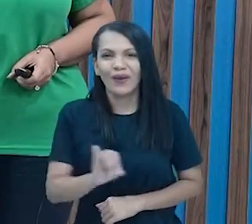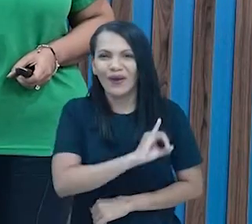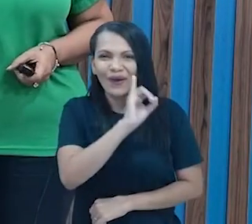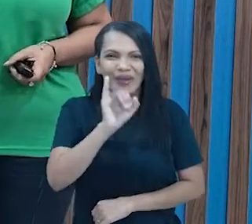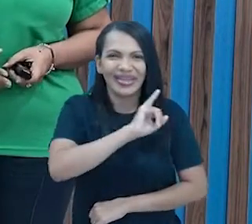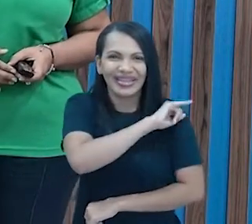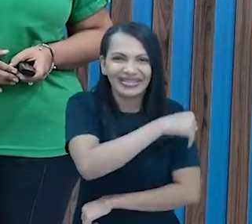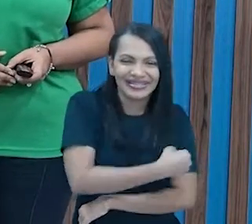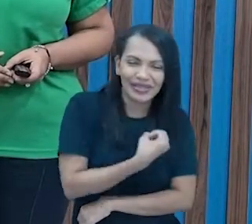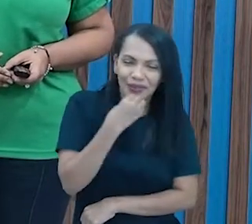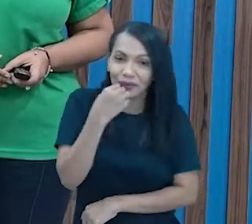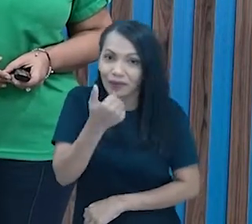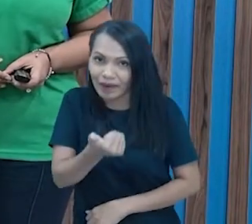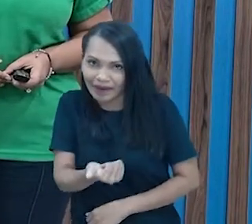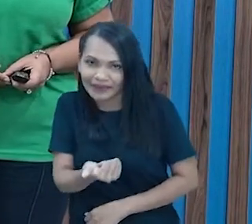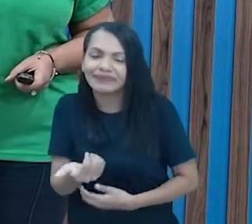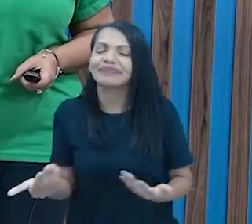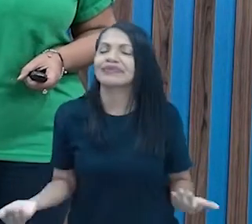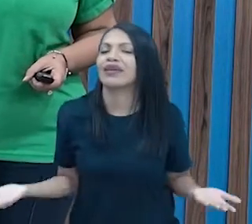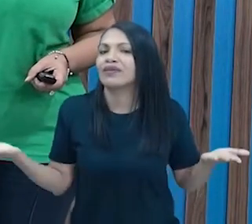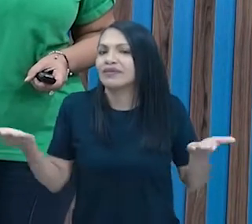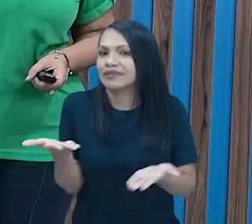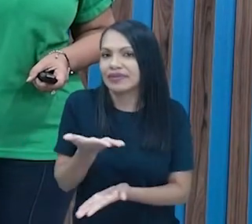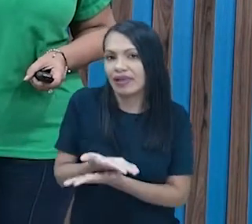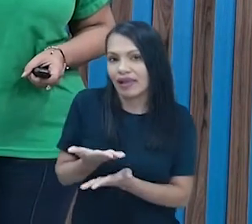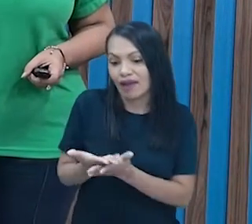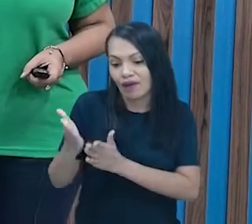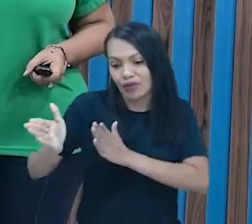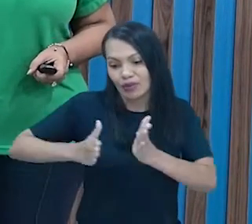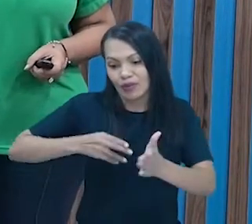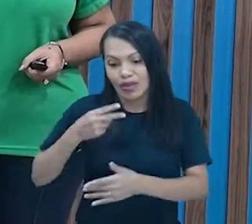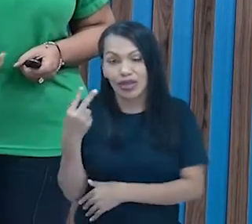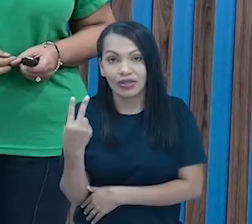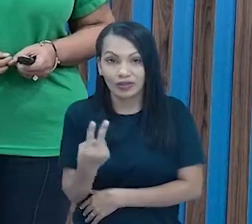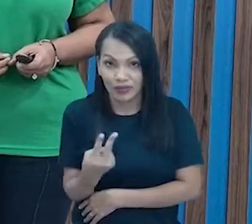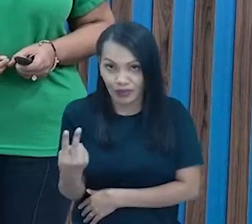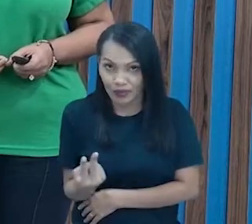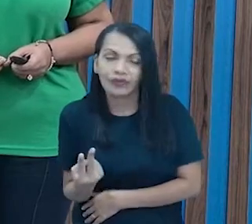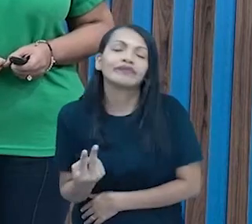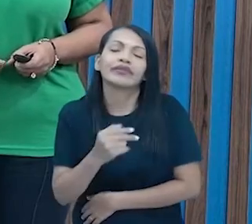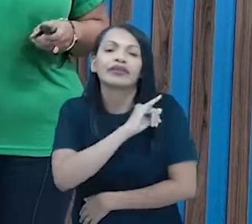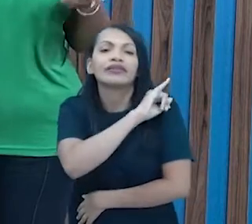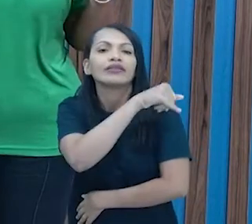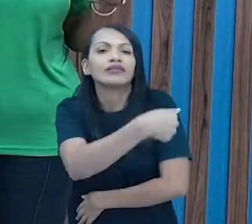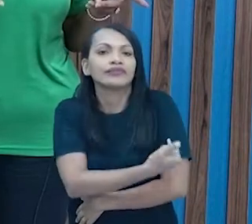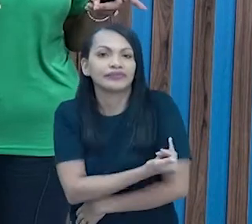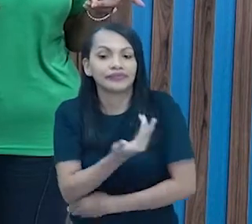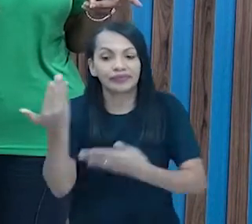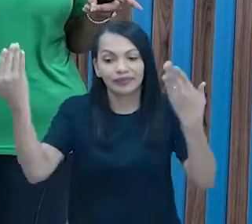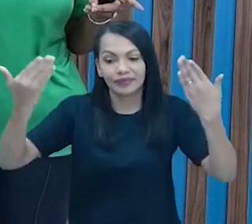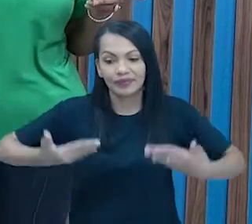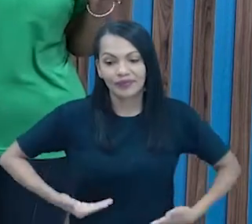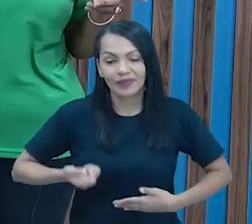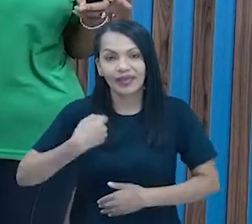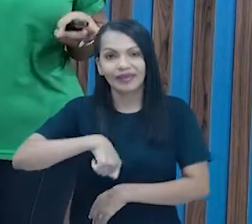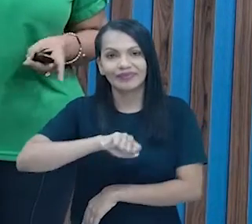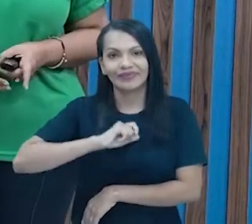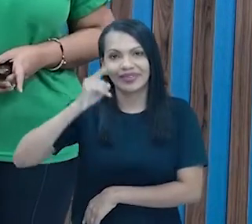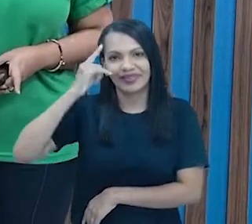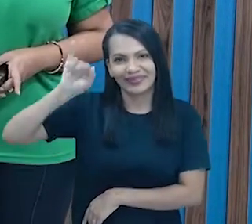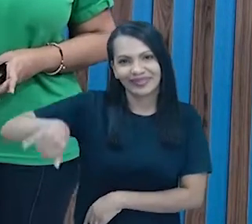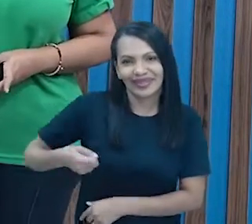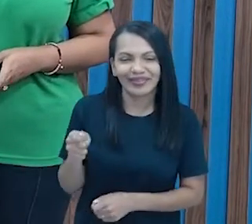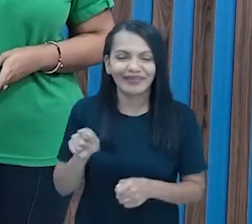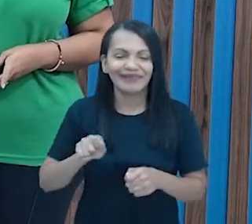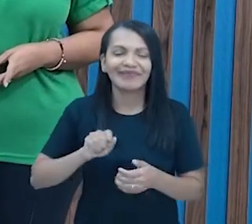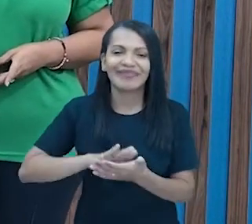Eja, tudo bem? Estamos na aula do módulo 2 da Educação de Jovens e Adultos. Jéssica está fazendo a interpretação